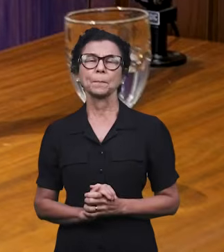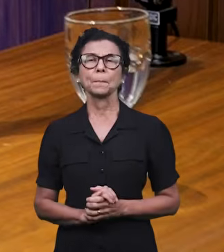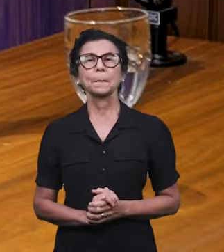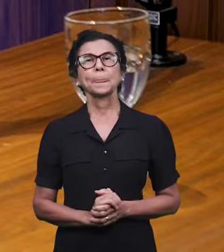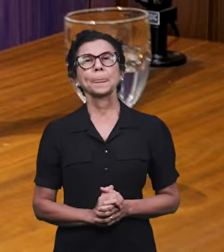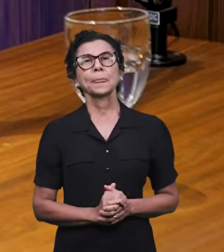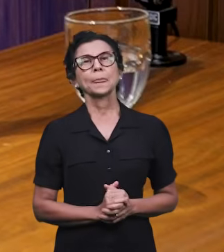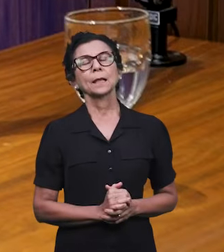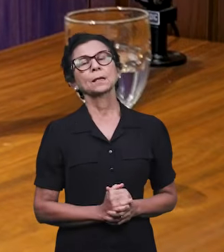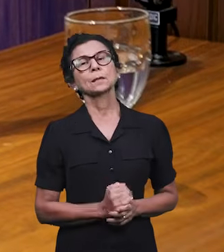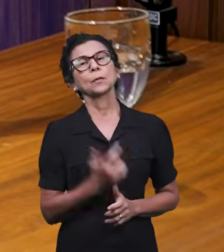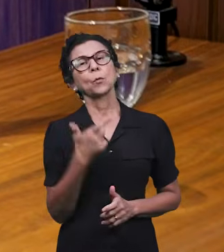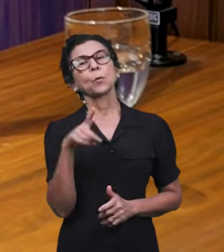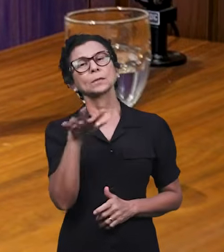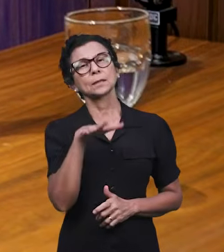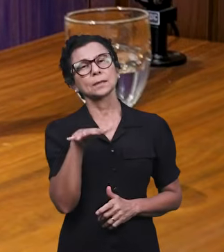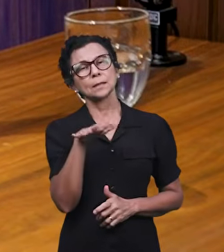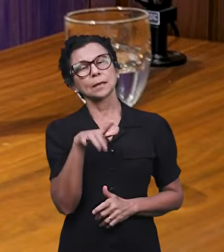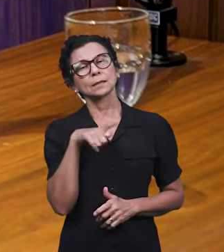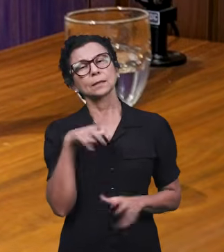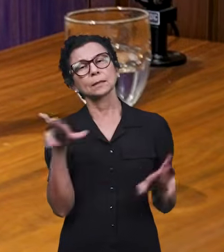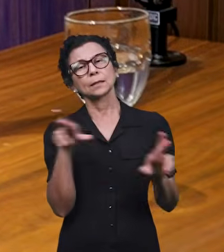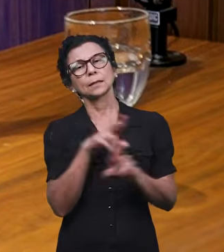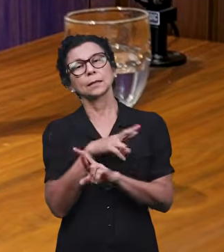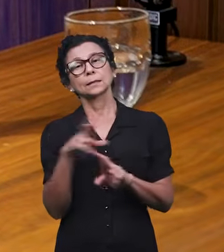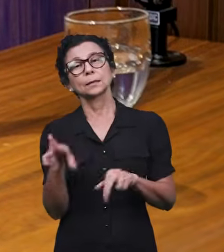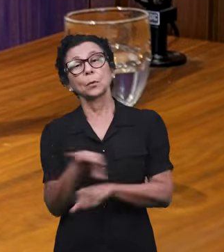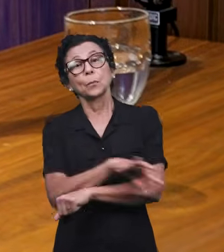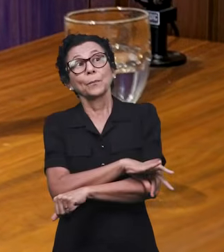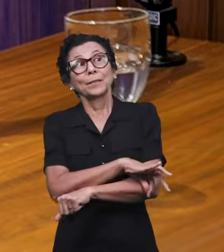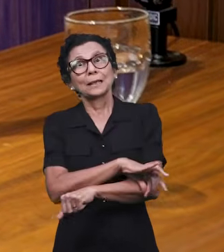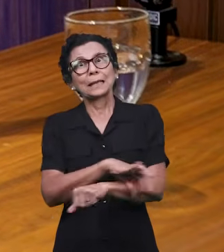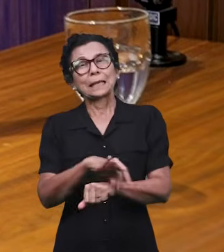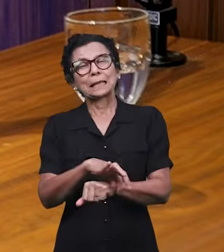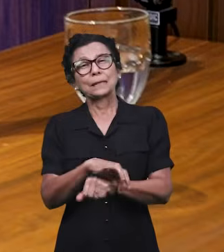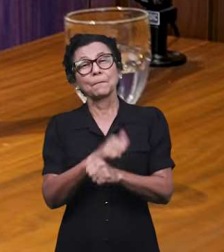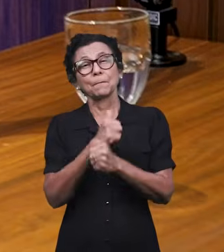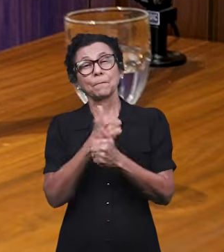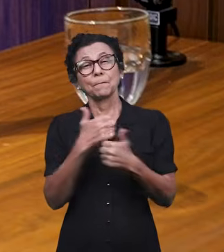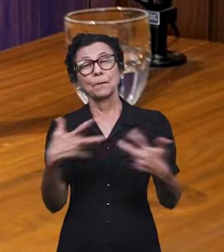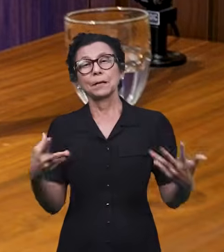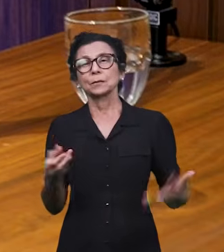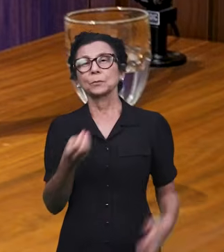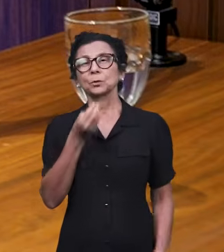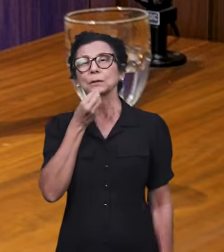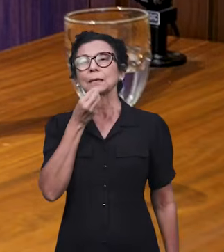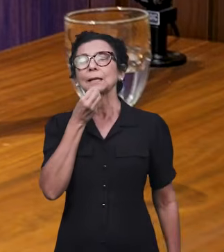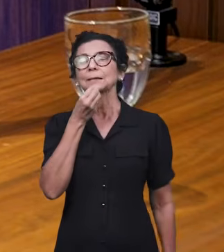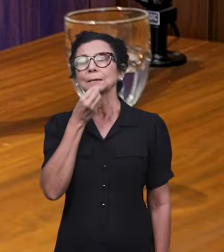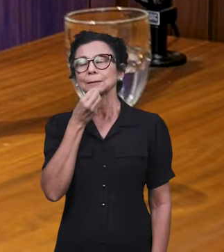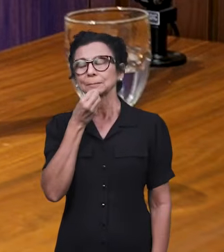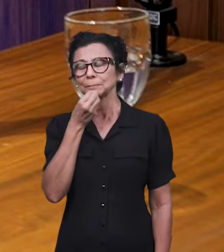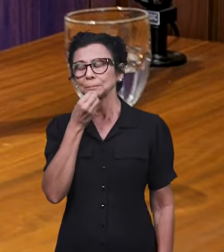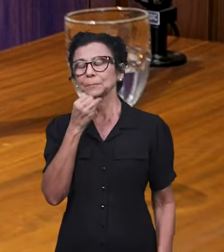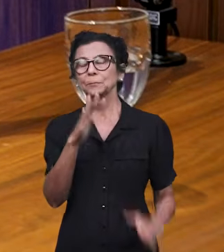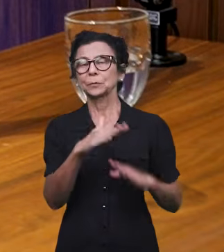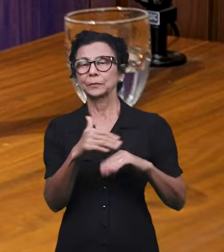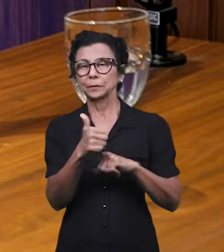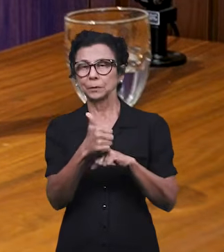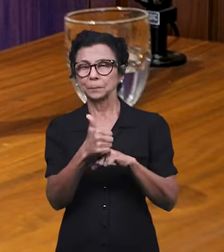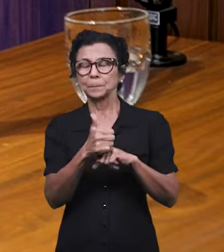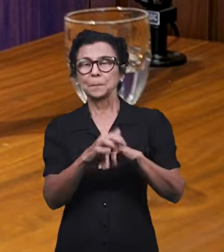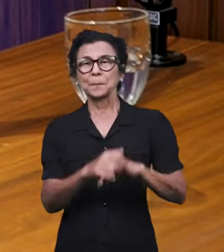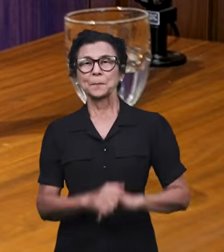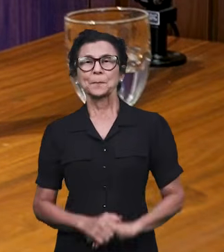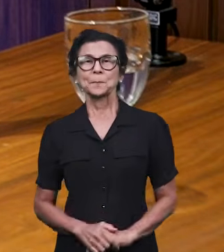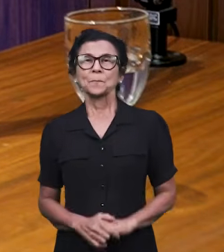que podem ser correlacionadas, né? A arquitetura é um mundo de várias oportunidades, mas vamos voltar aqui um pouquinho para